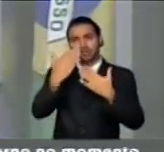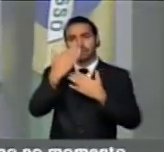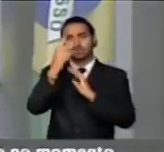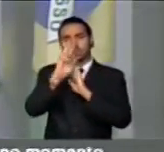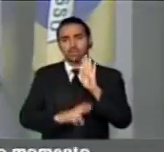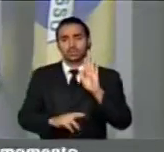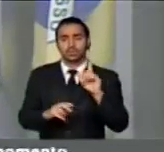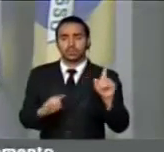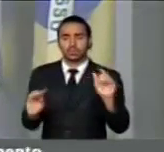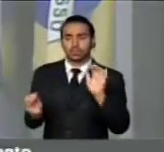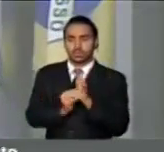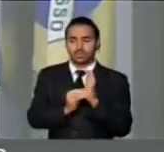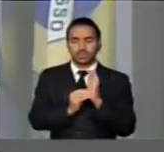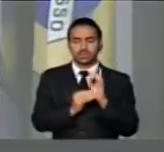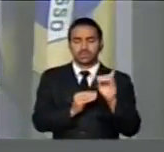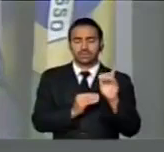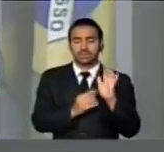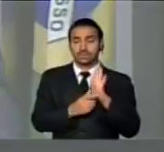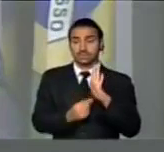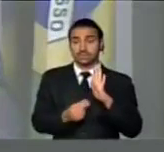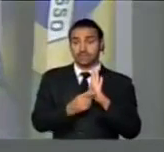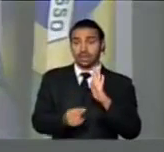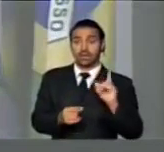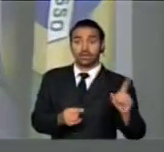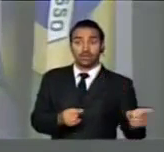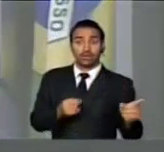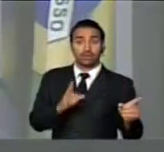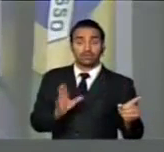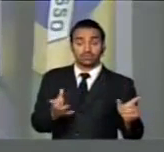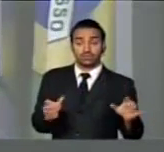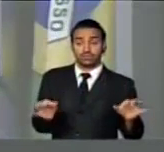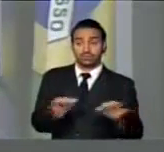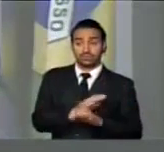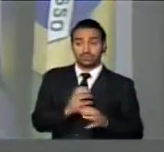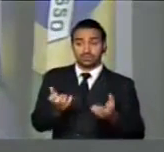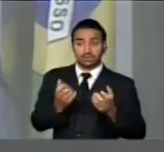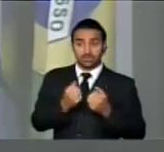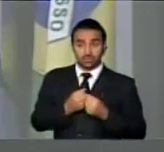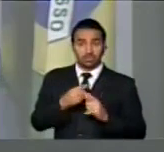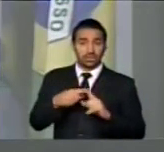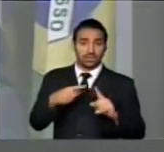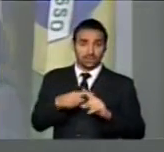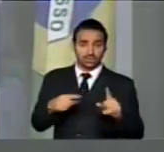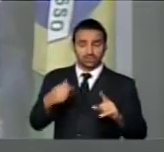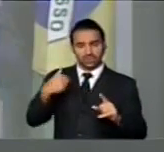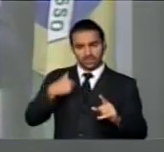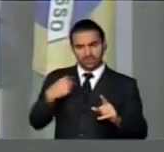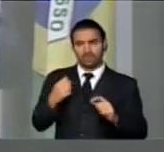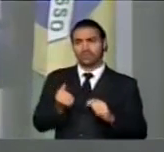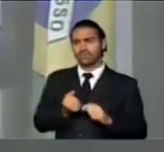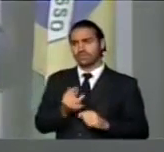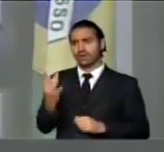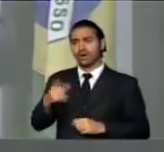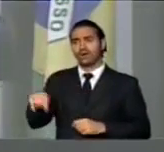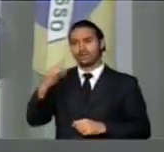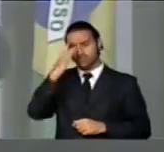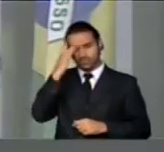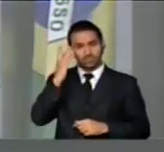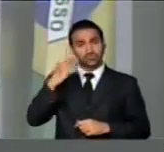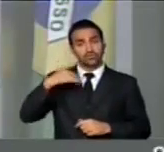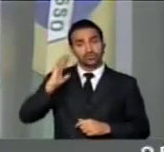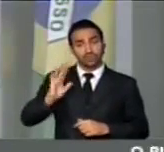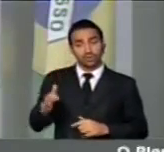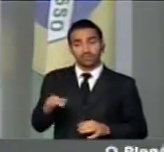emenda, um destaque que ele acaba de acolher parcialmente. Eu e tantos outros, e aí mais uma vez, tivemos